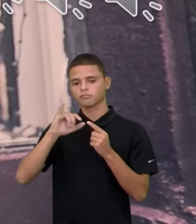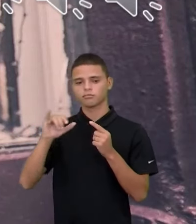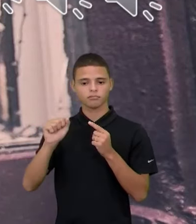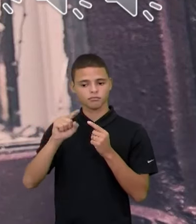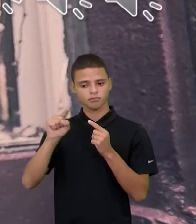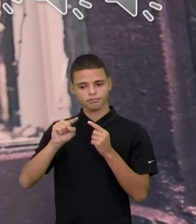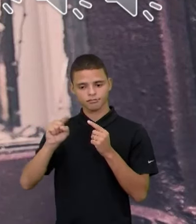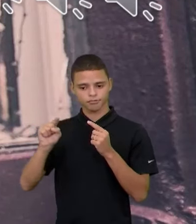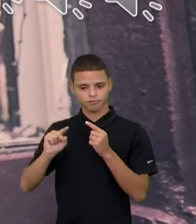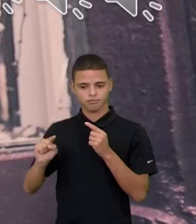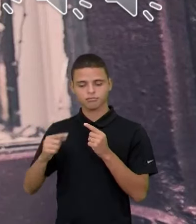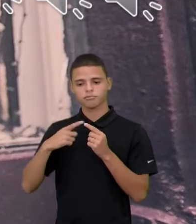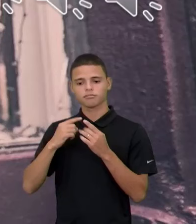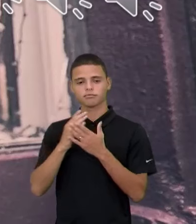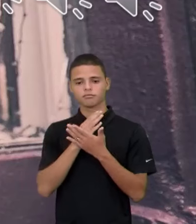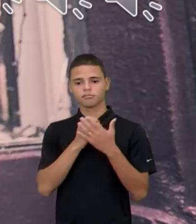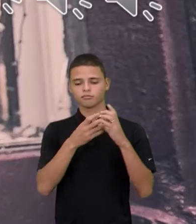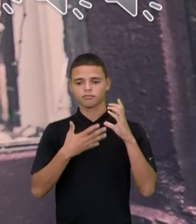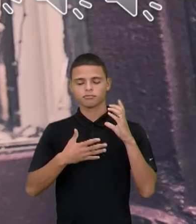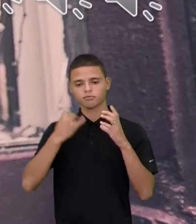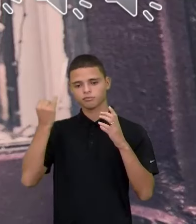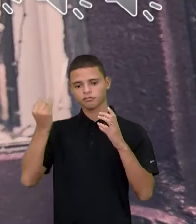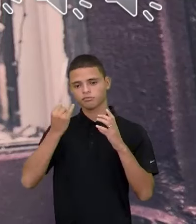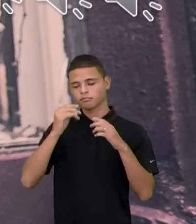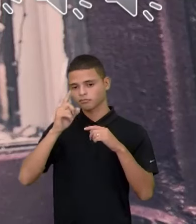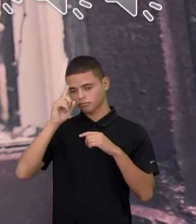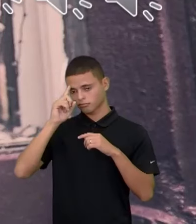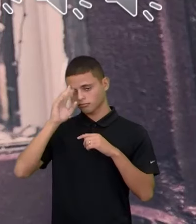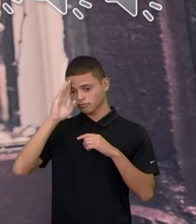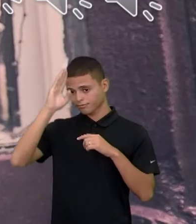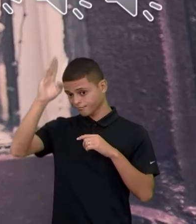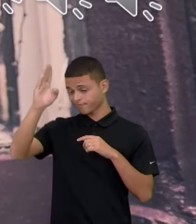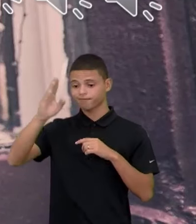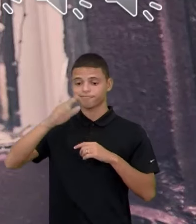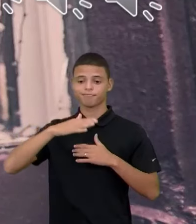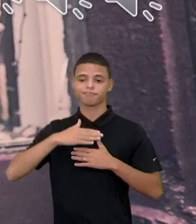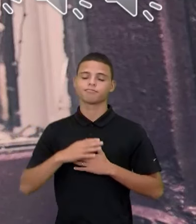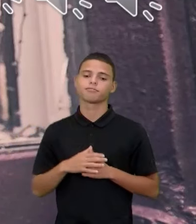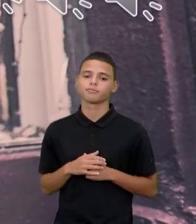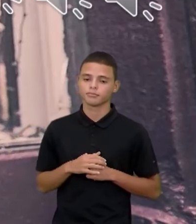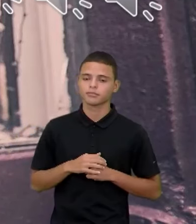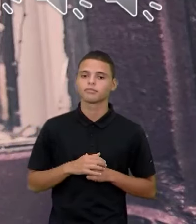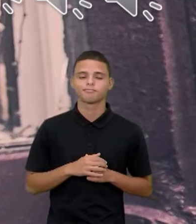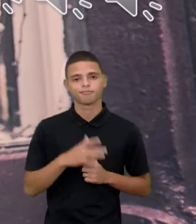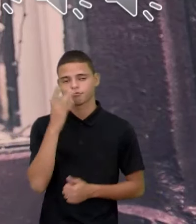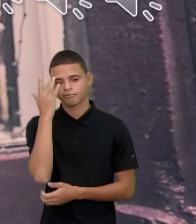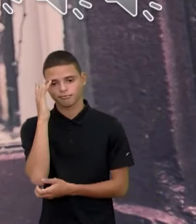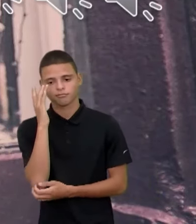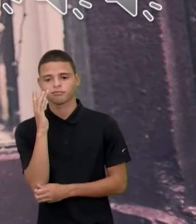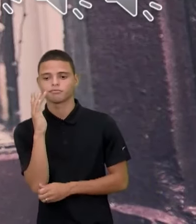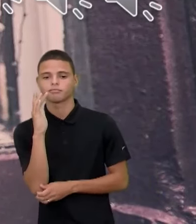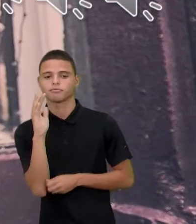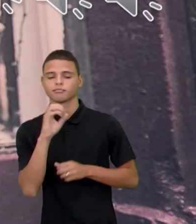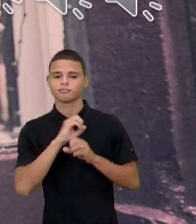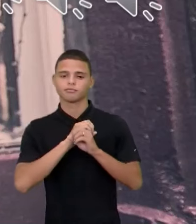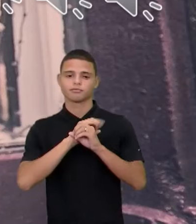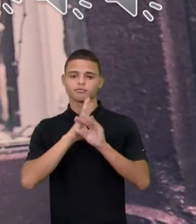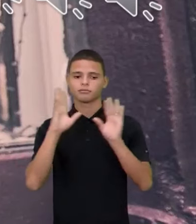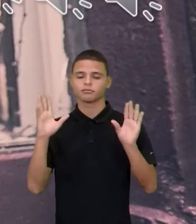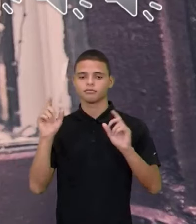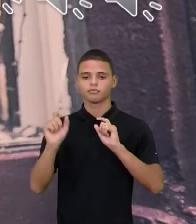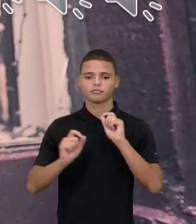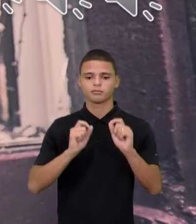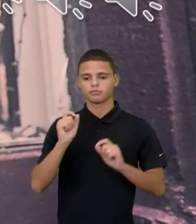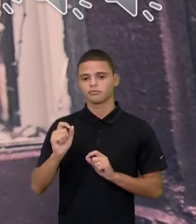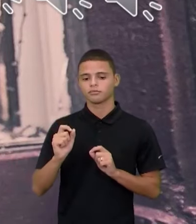diversas características bastante importantes, mas eu acredito que a principal dele, assim, que acho que fica mais gritante, é a